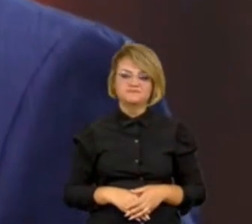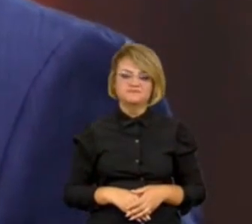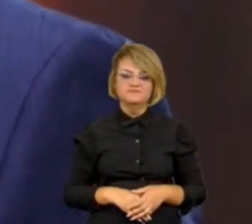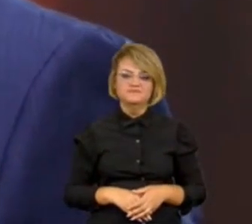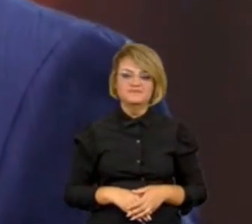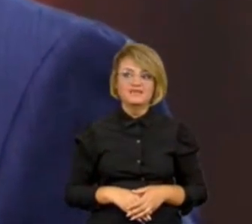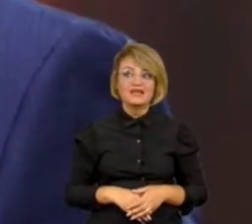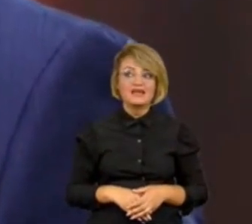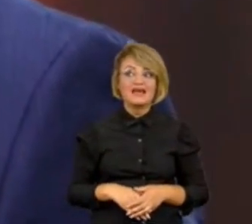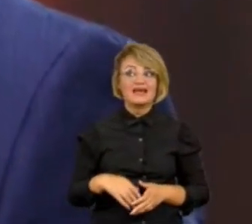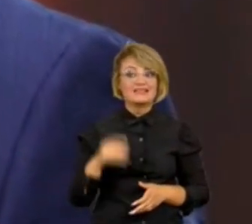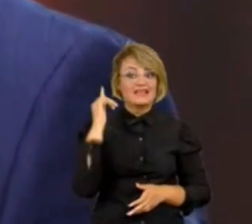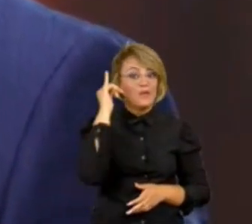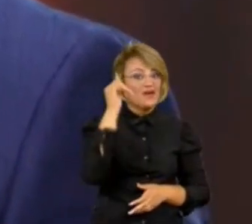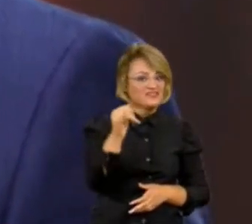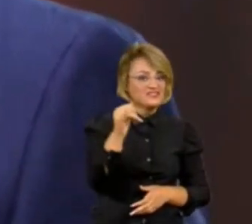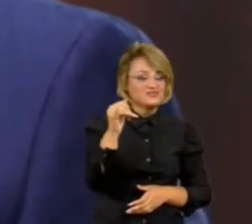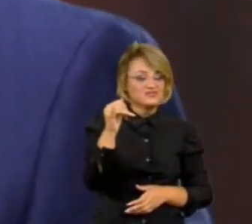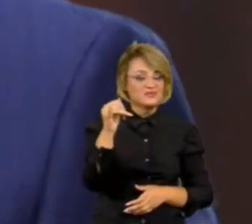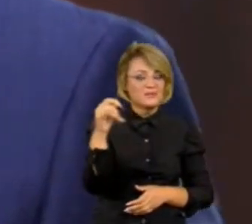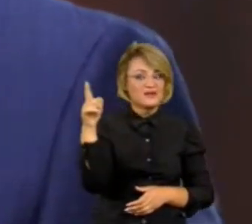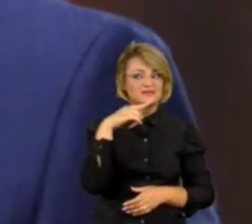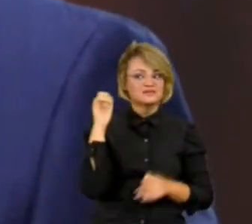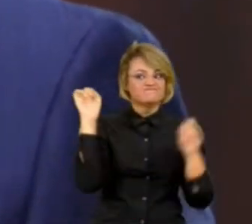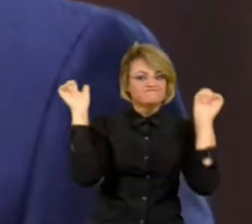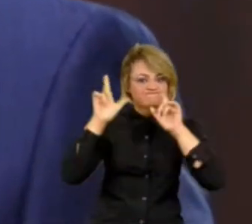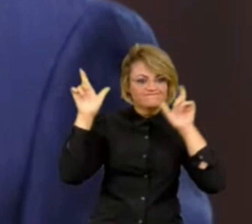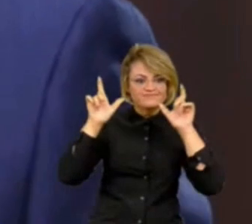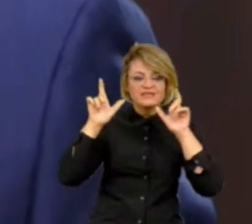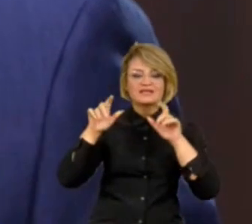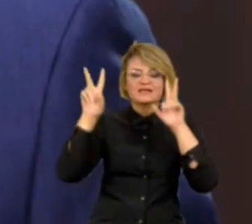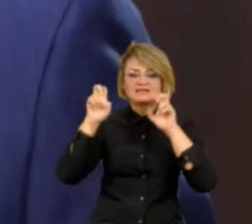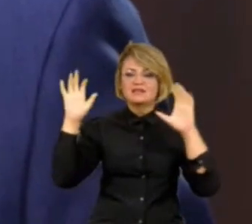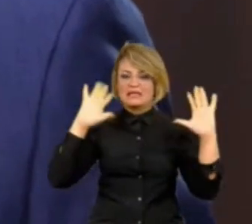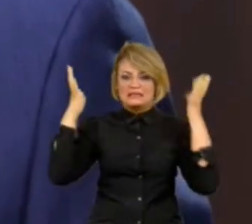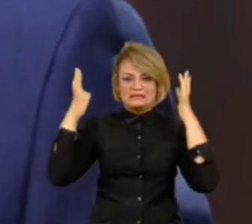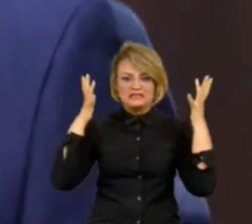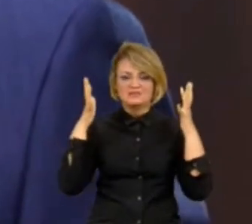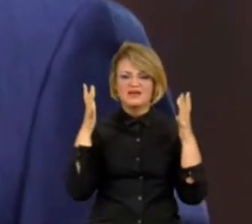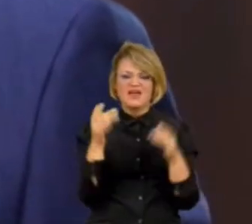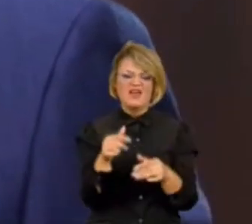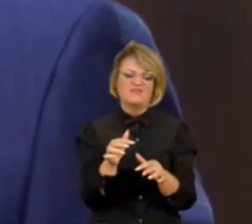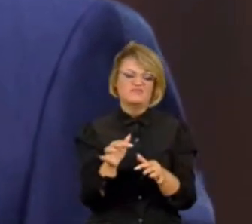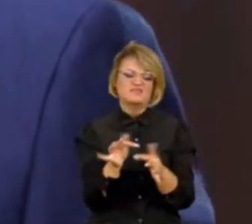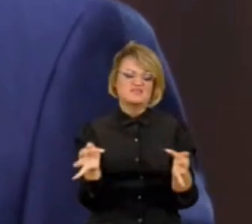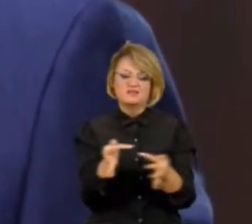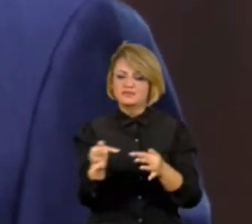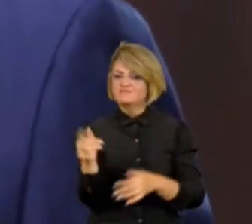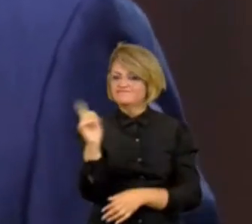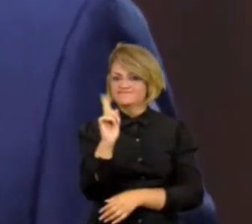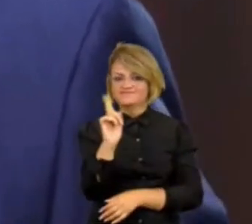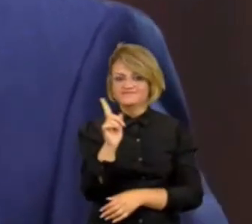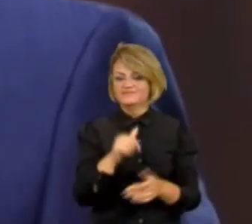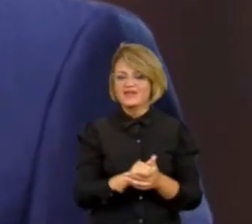se dê conta de que essa questão do clima não é uma questão menor. Não é uma questão de professor de universidade, não é uma questão